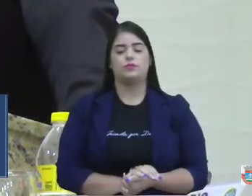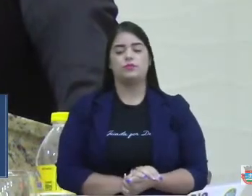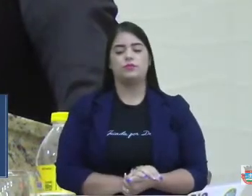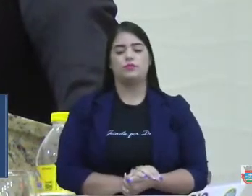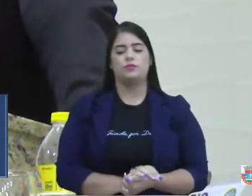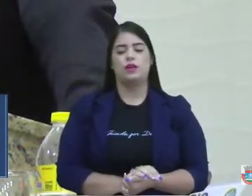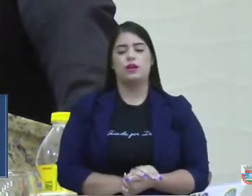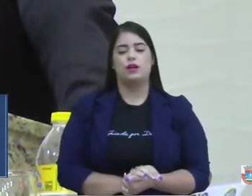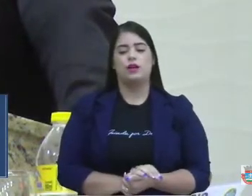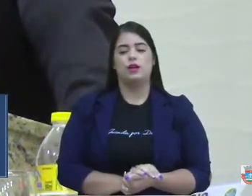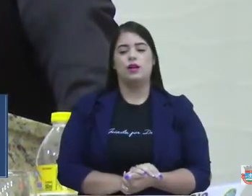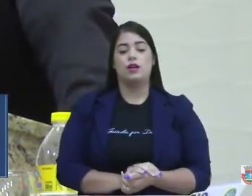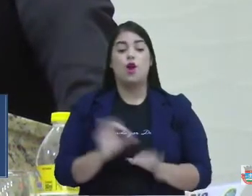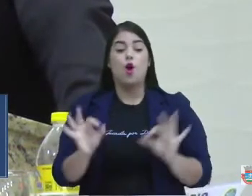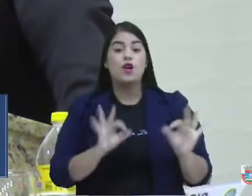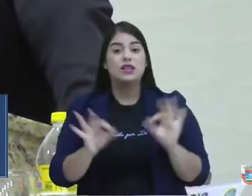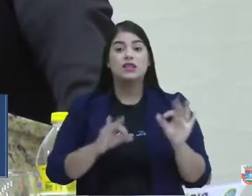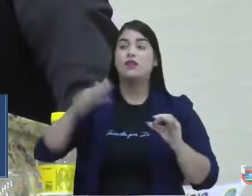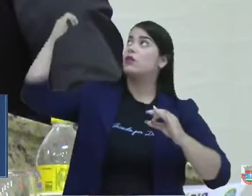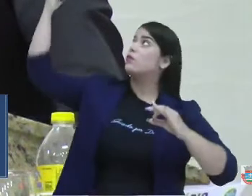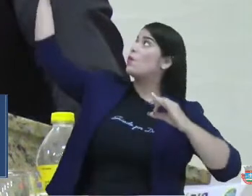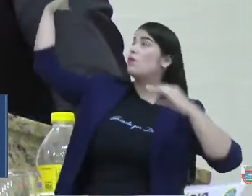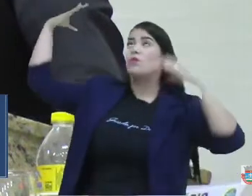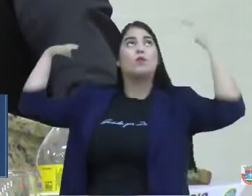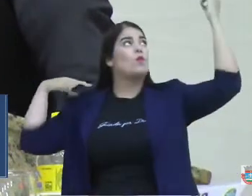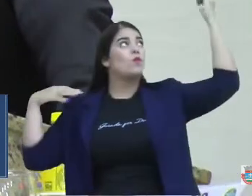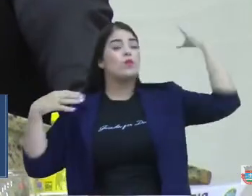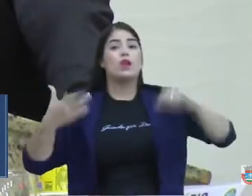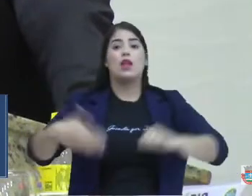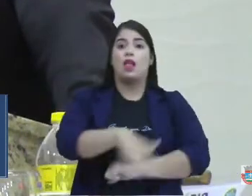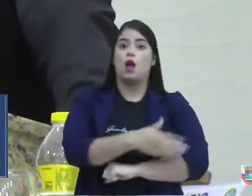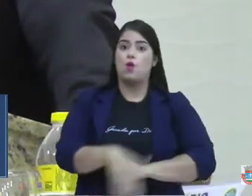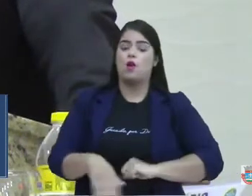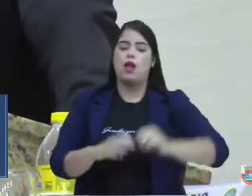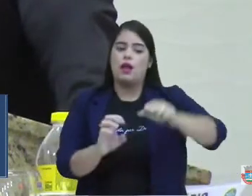a manutenção da lâmpada, essa lâmpada da rua, era a CELP.